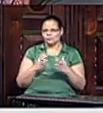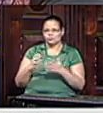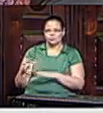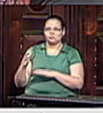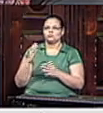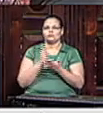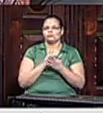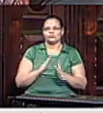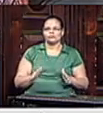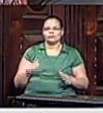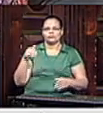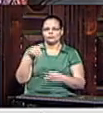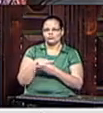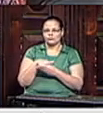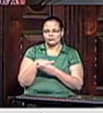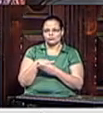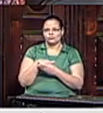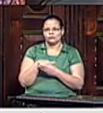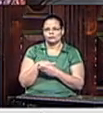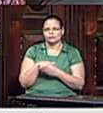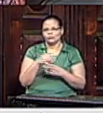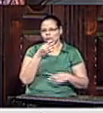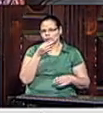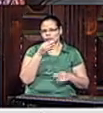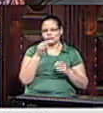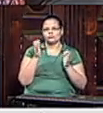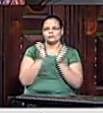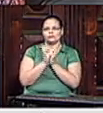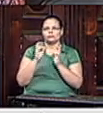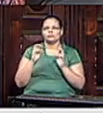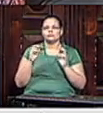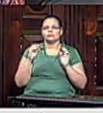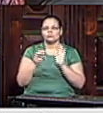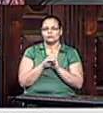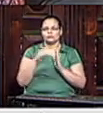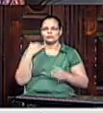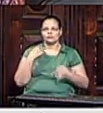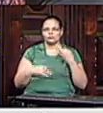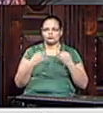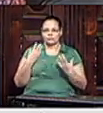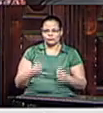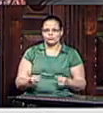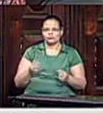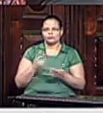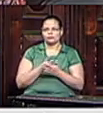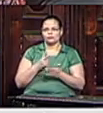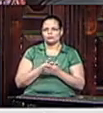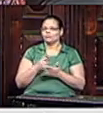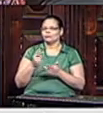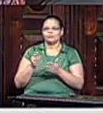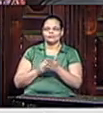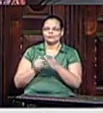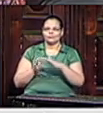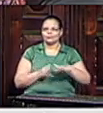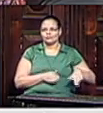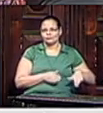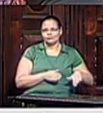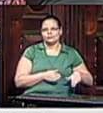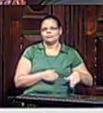encerrada a discussão. Em votação, o parecer da Comissão de Constituição e Justiça. Senhores que aprovam nessa comissão, rejeitado. Em